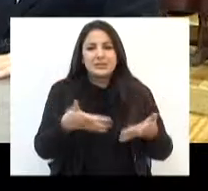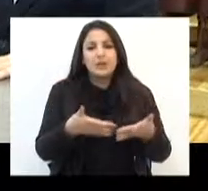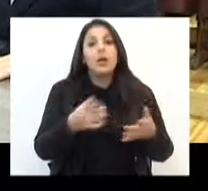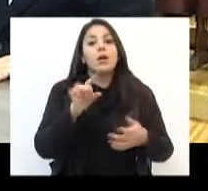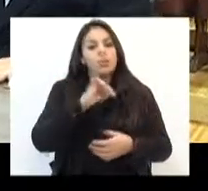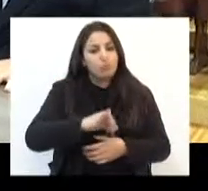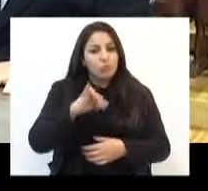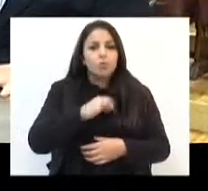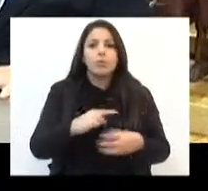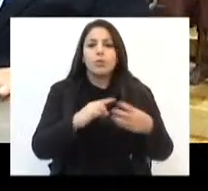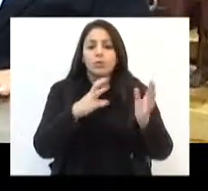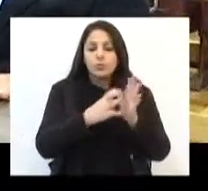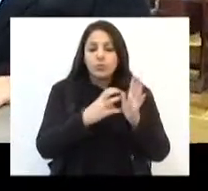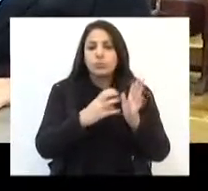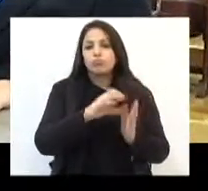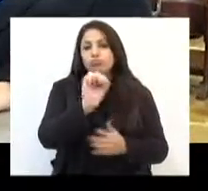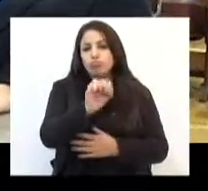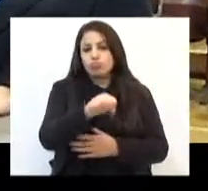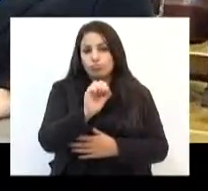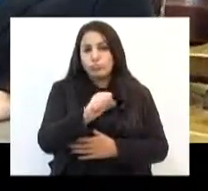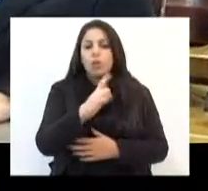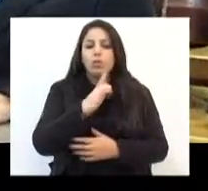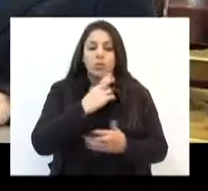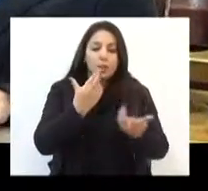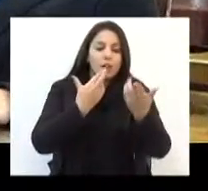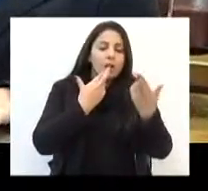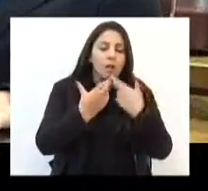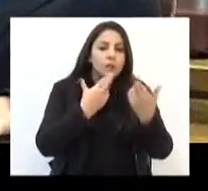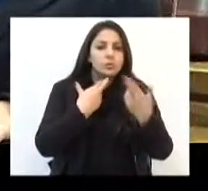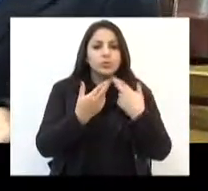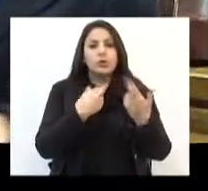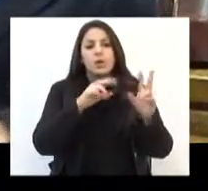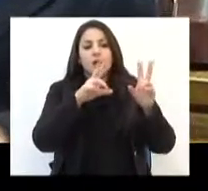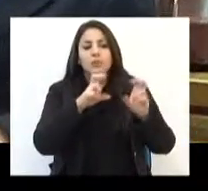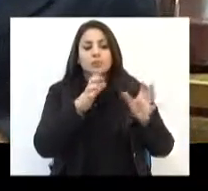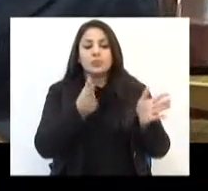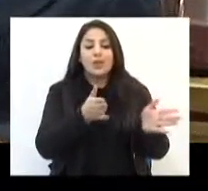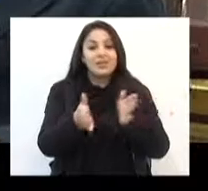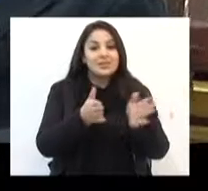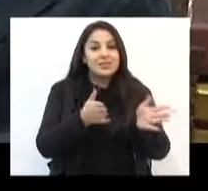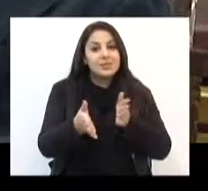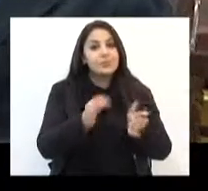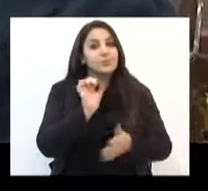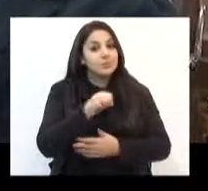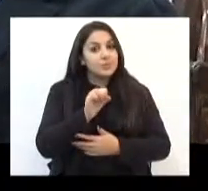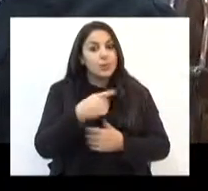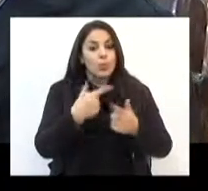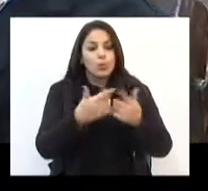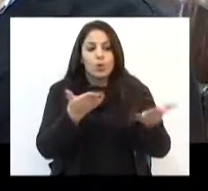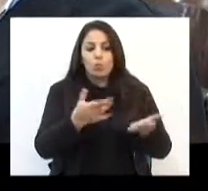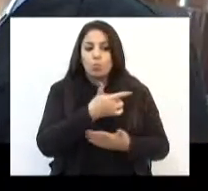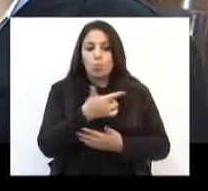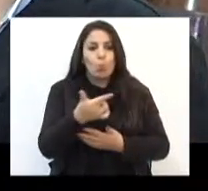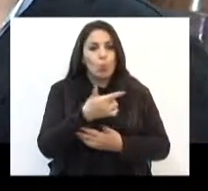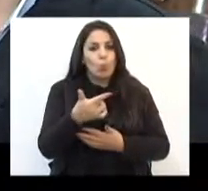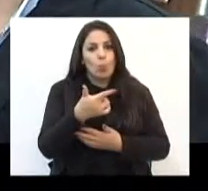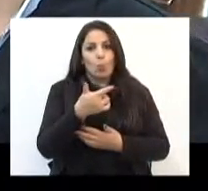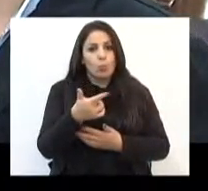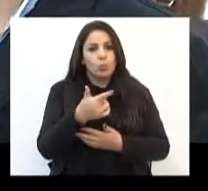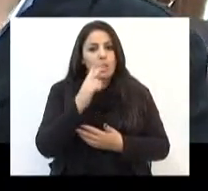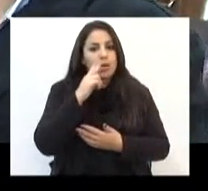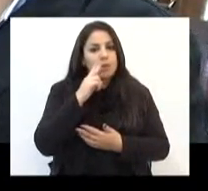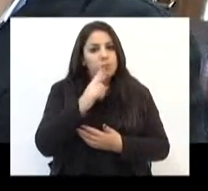que vai utilizar essa parada. E vereador Eduardo Pelicioli, então, por que o senhor fez este parecer contrário na Comissão de Obras Públicas e